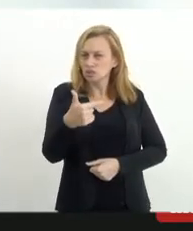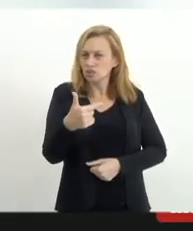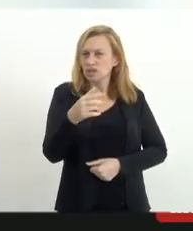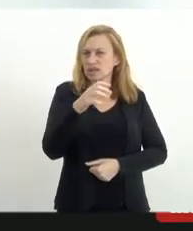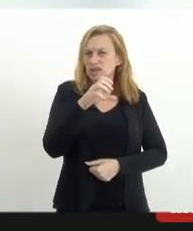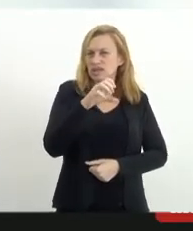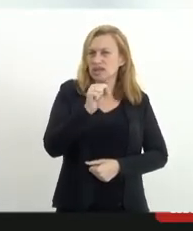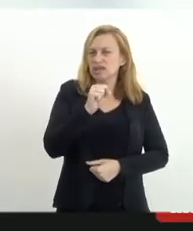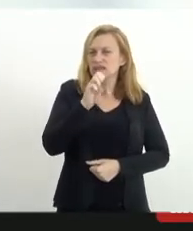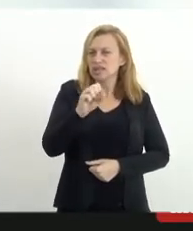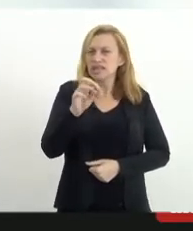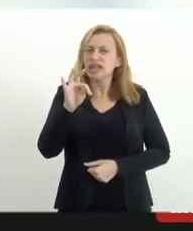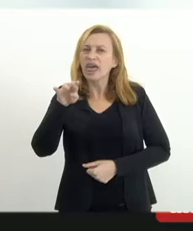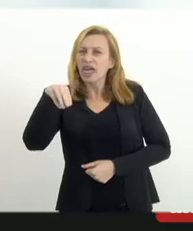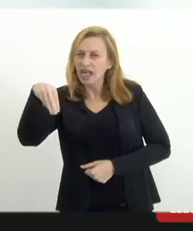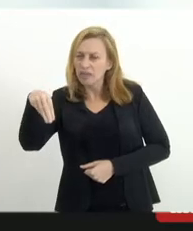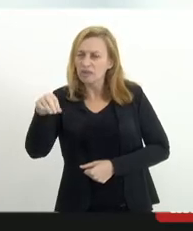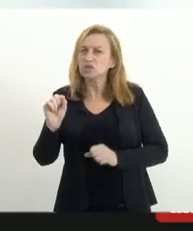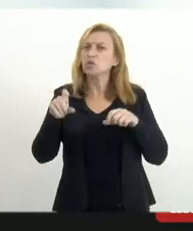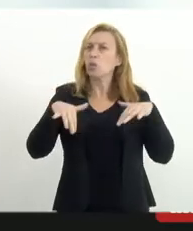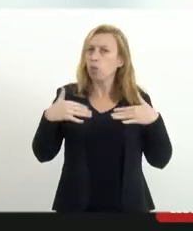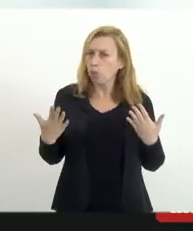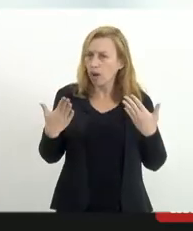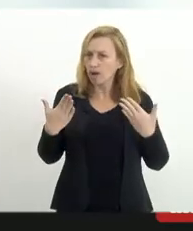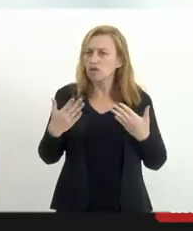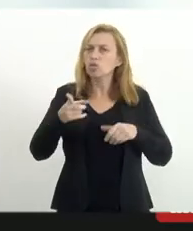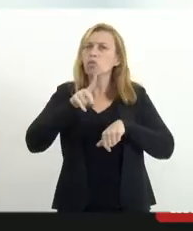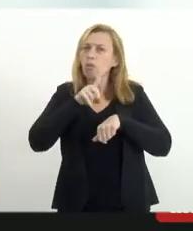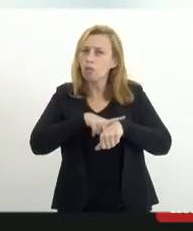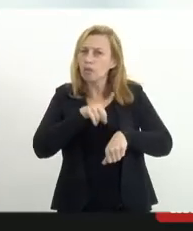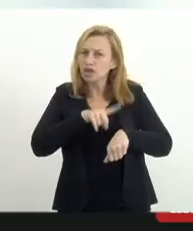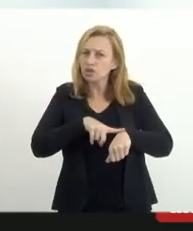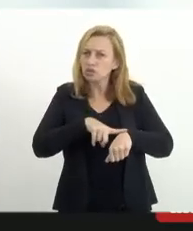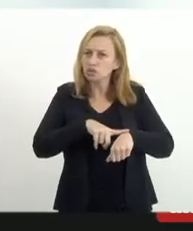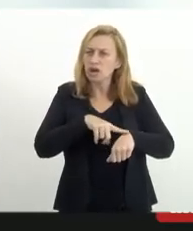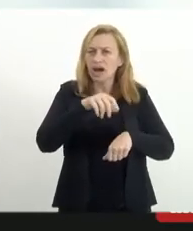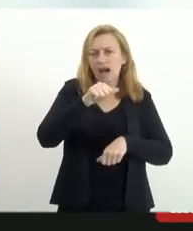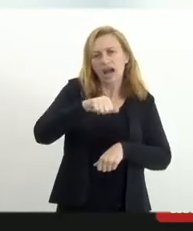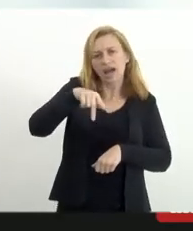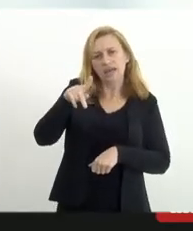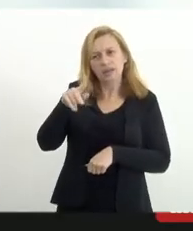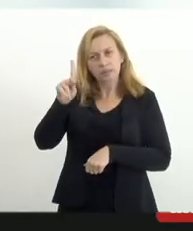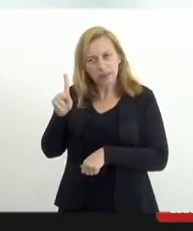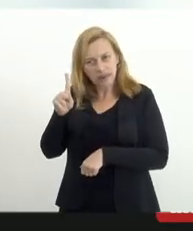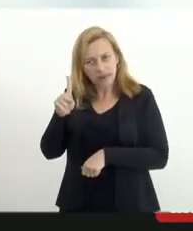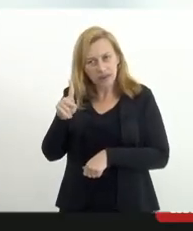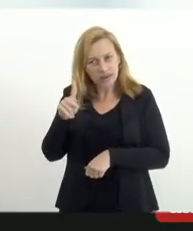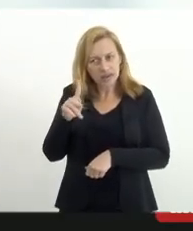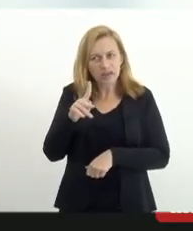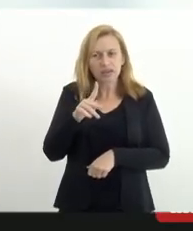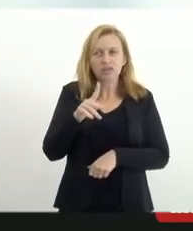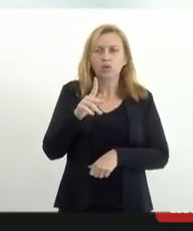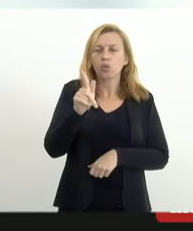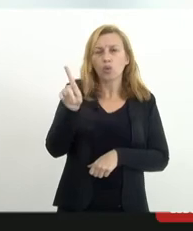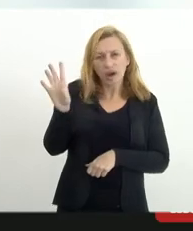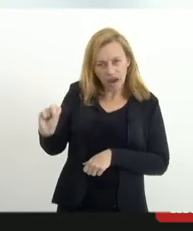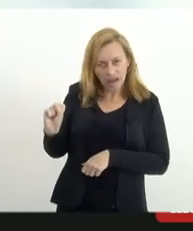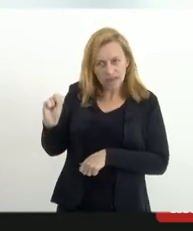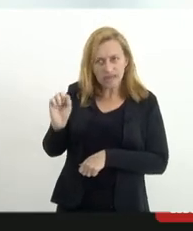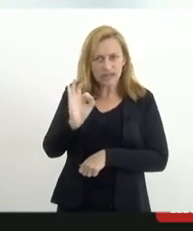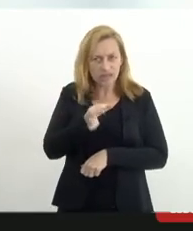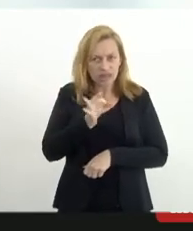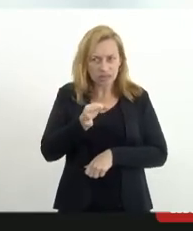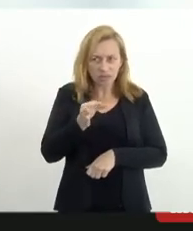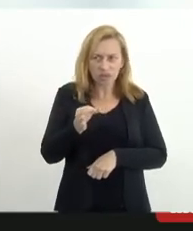CTN, isto é, no momento que a ANP, em caso específico do gás, abre